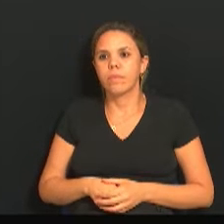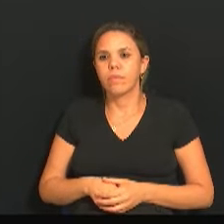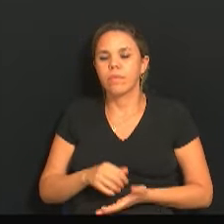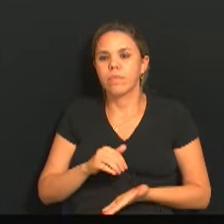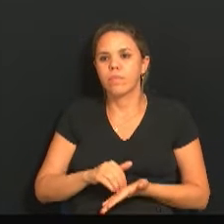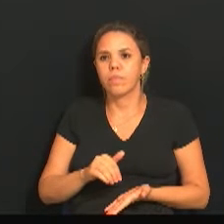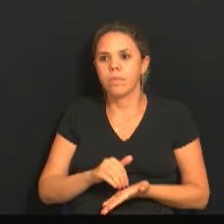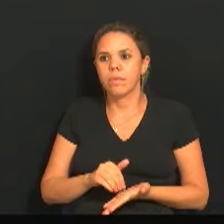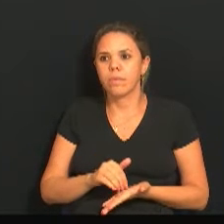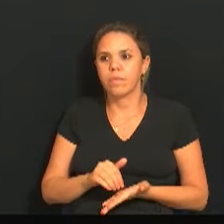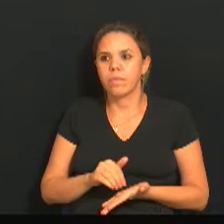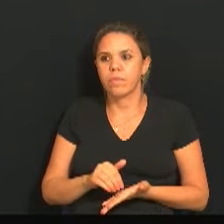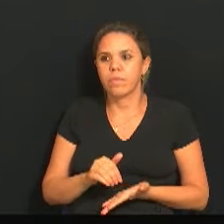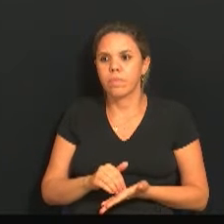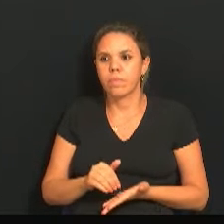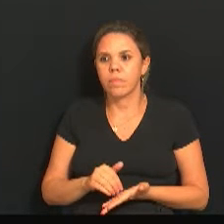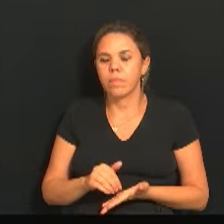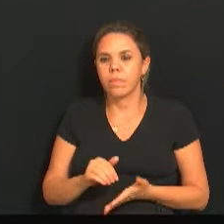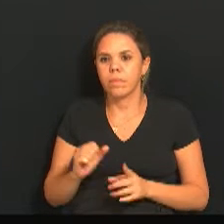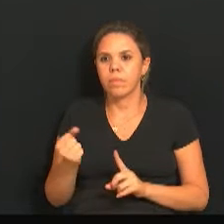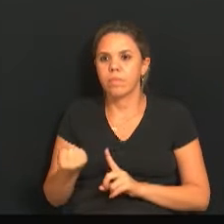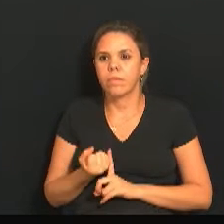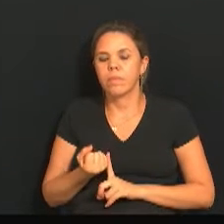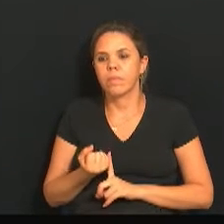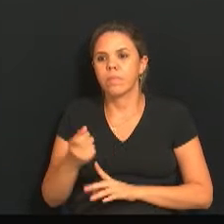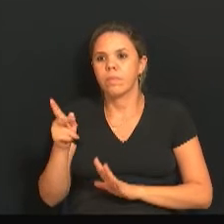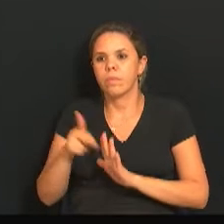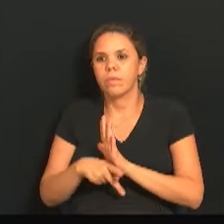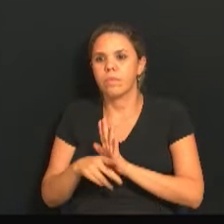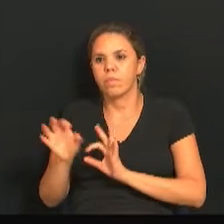Secretaria de Serviços Sociais, que é o projeto de